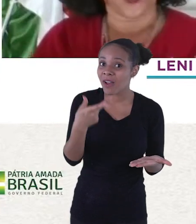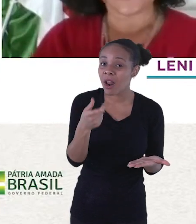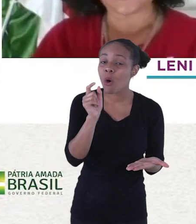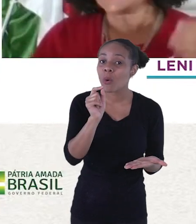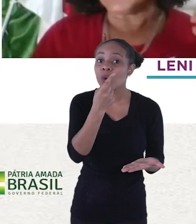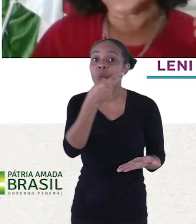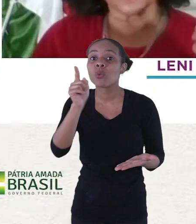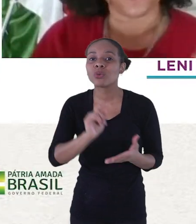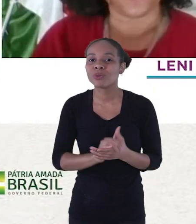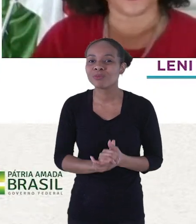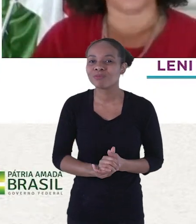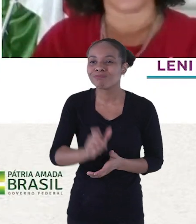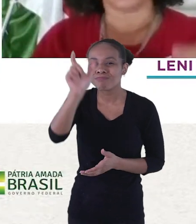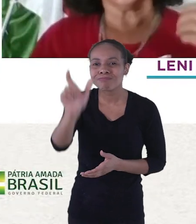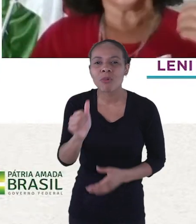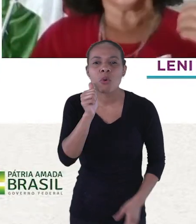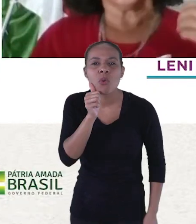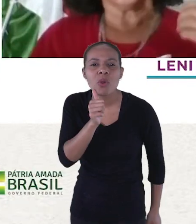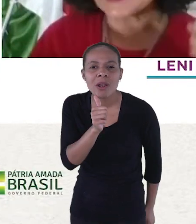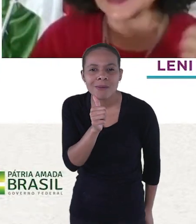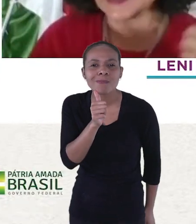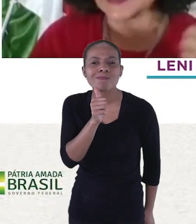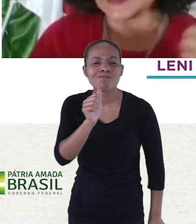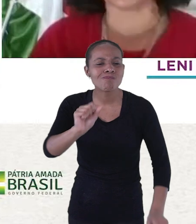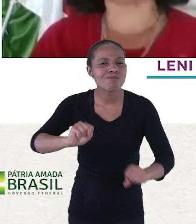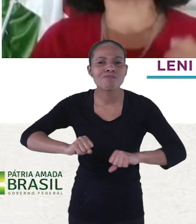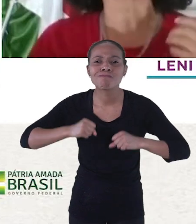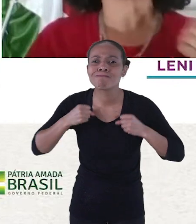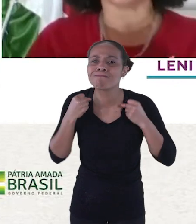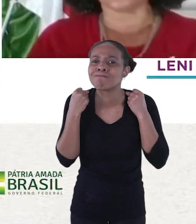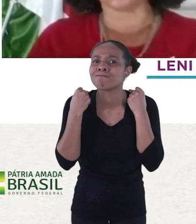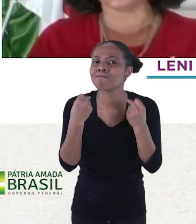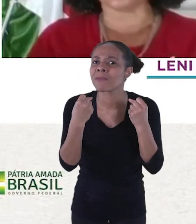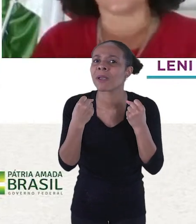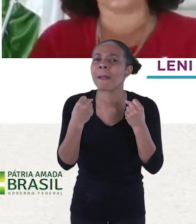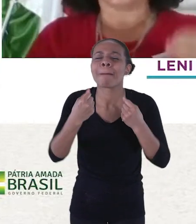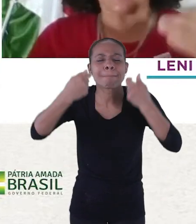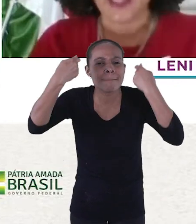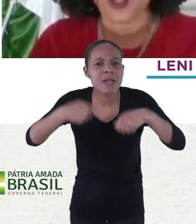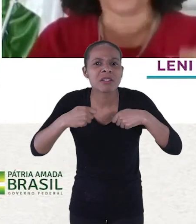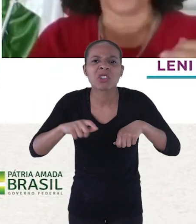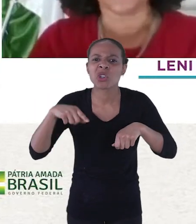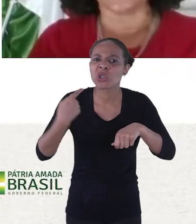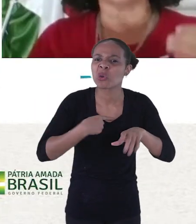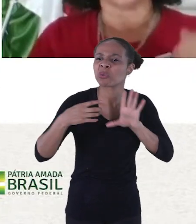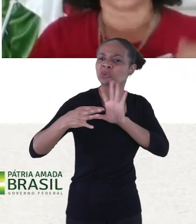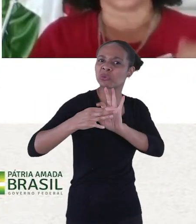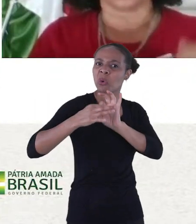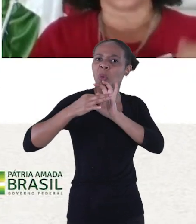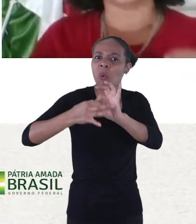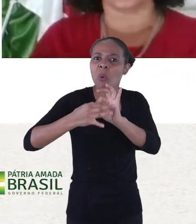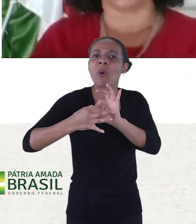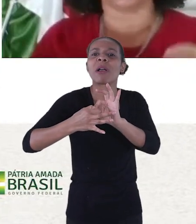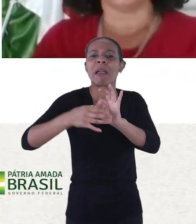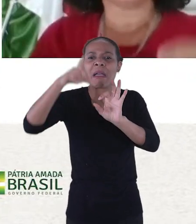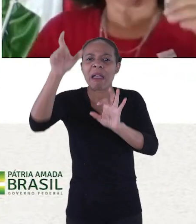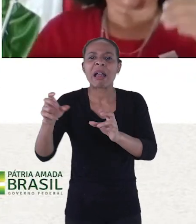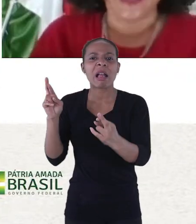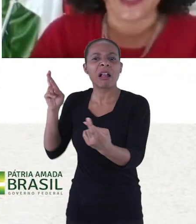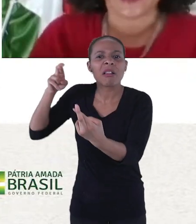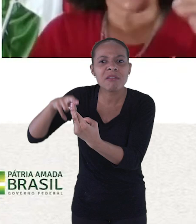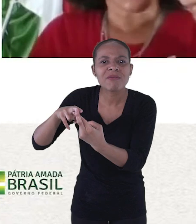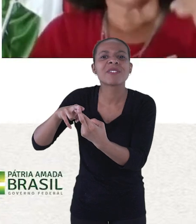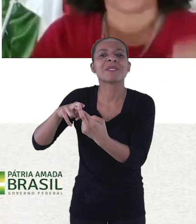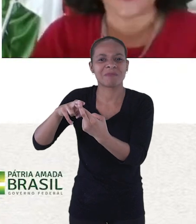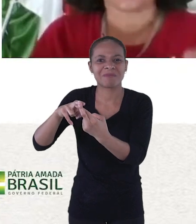mulher poderosa, de fibra, precisa que a gente se espelhe nela, é um modelo, é um